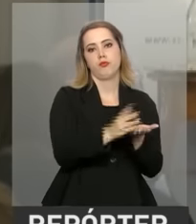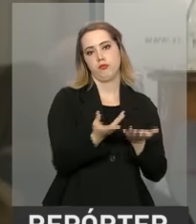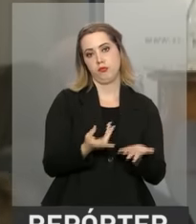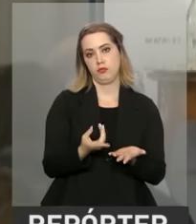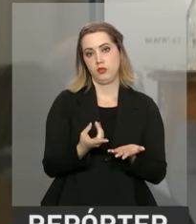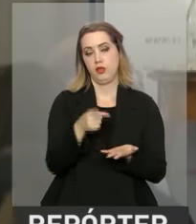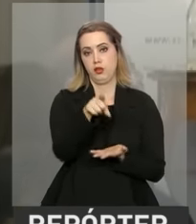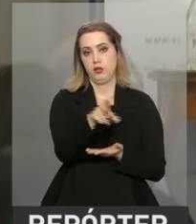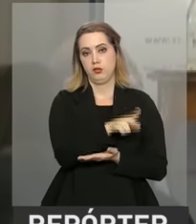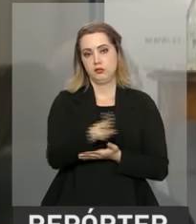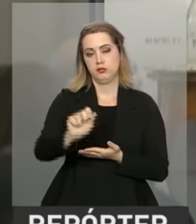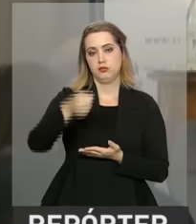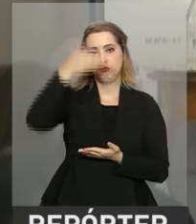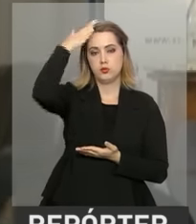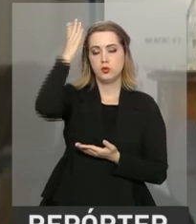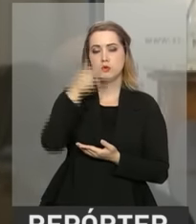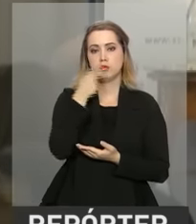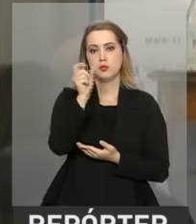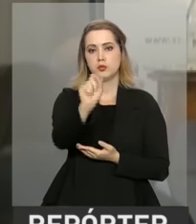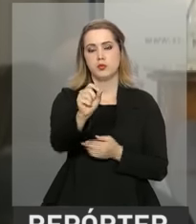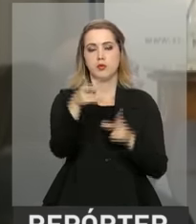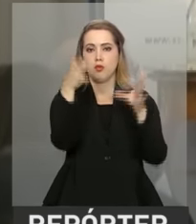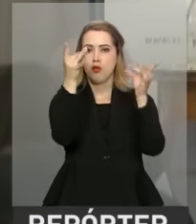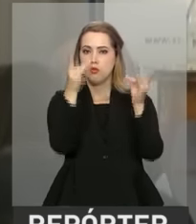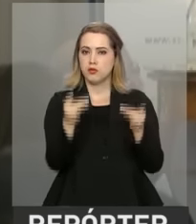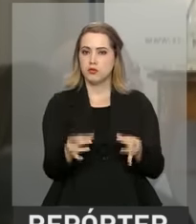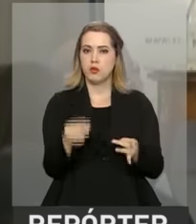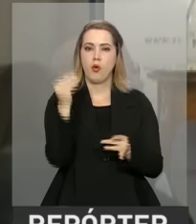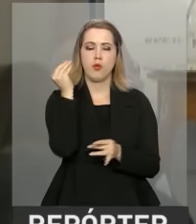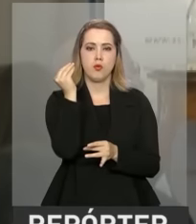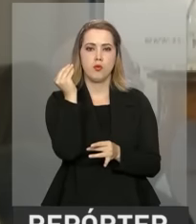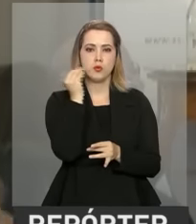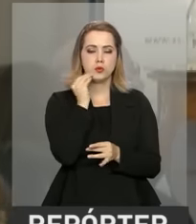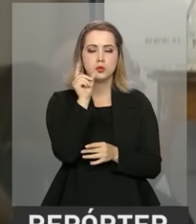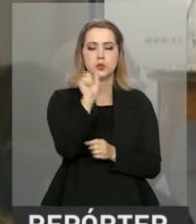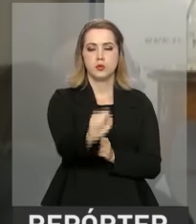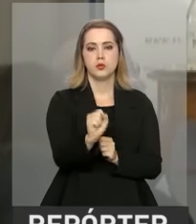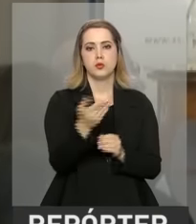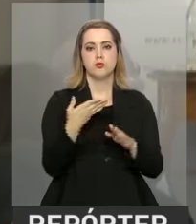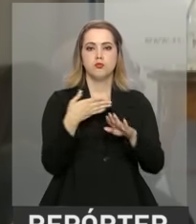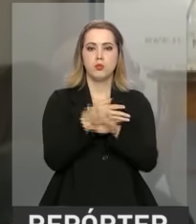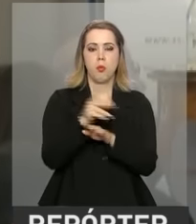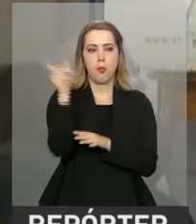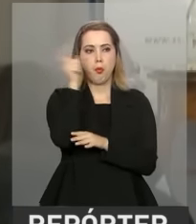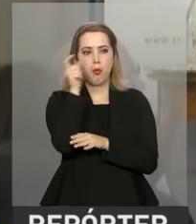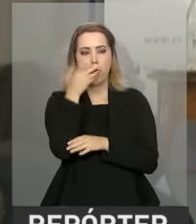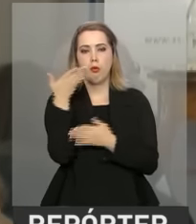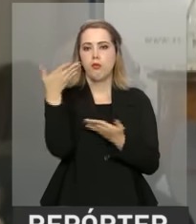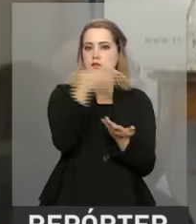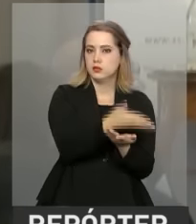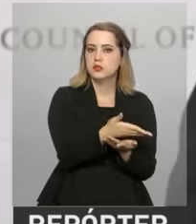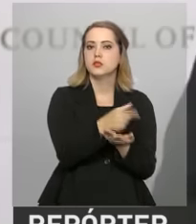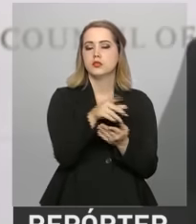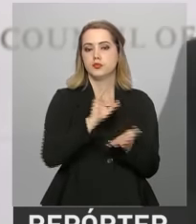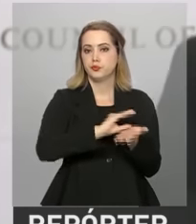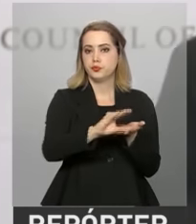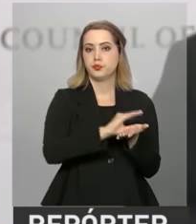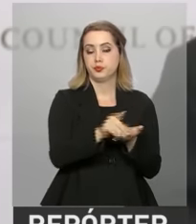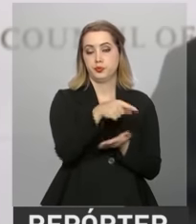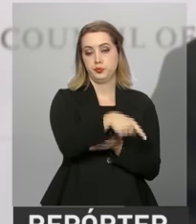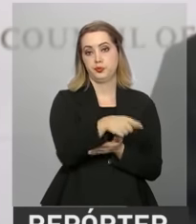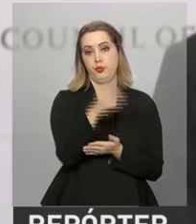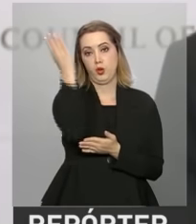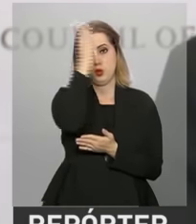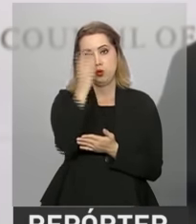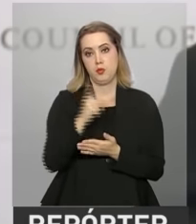Michel Temer também listou características que existem no Brasil que podem garantir a atração de investimentos. No Brasil, hoje, nós